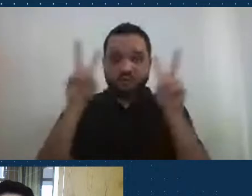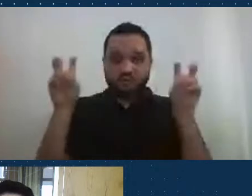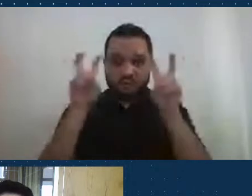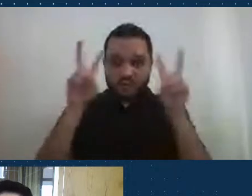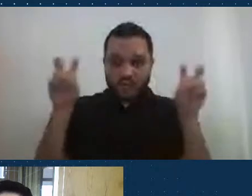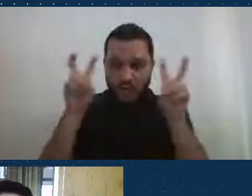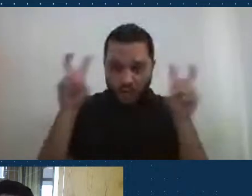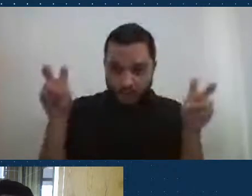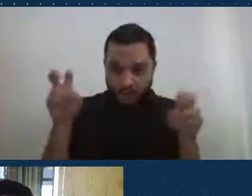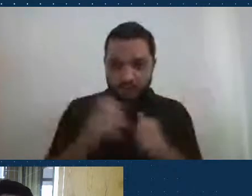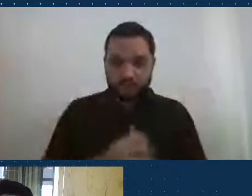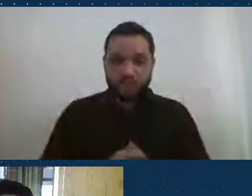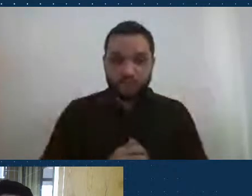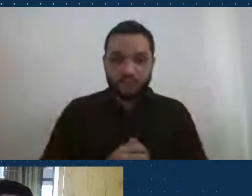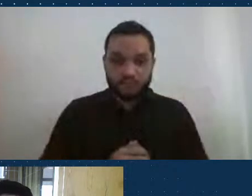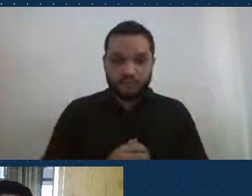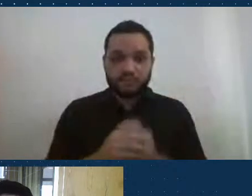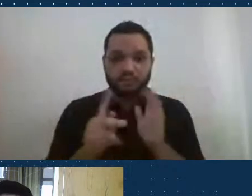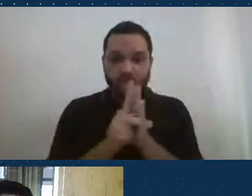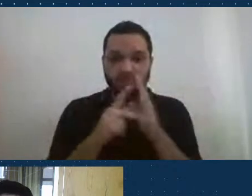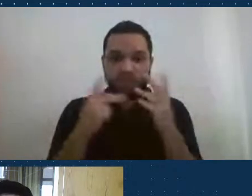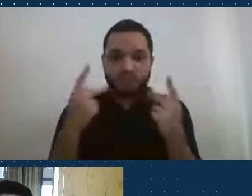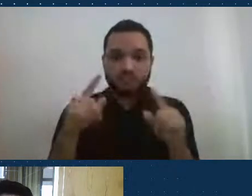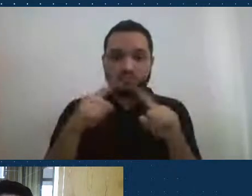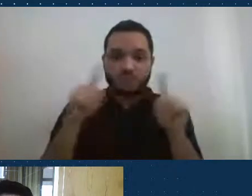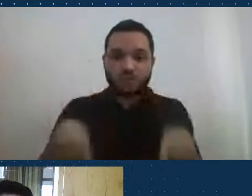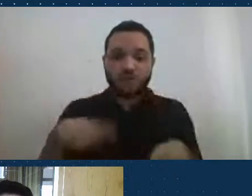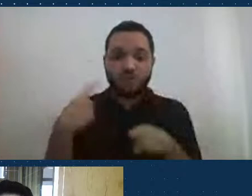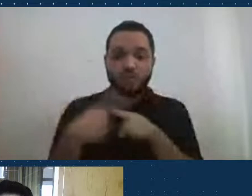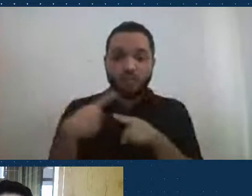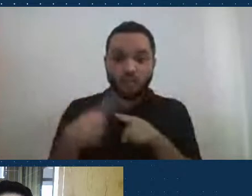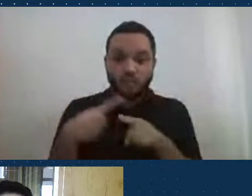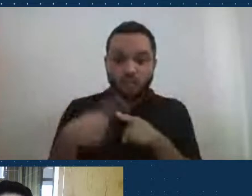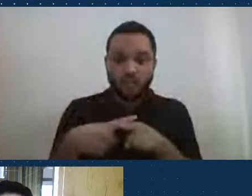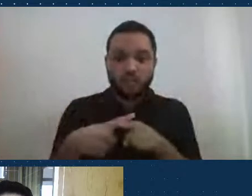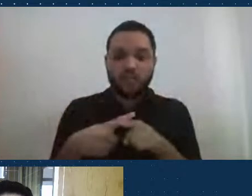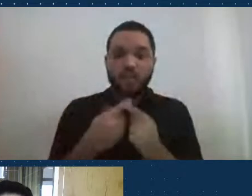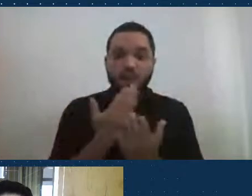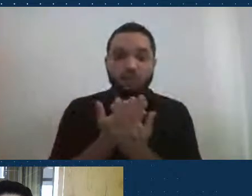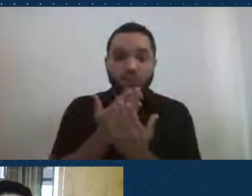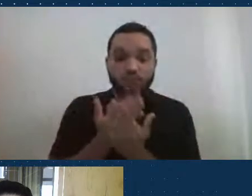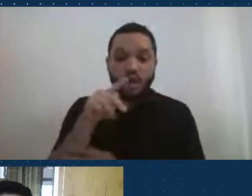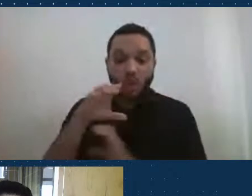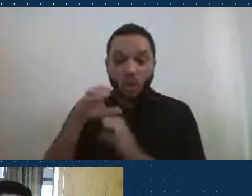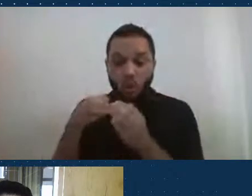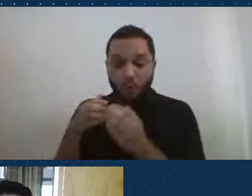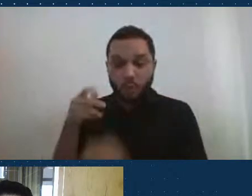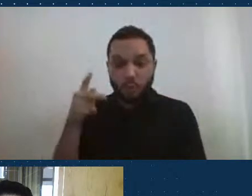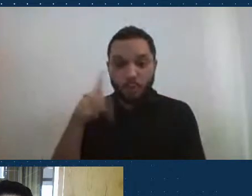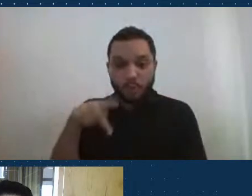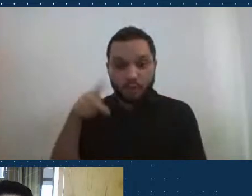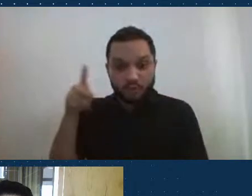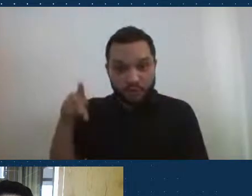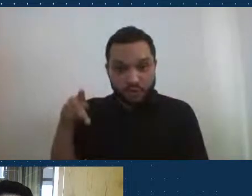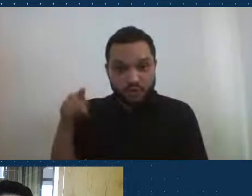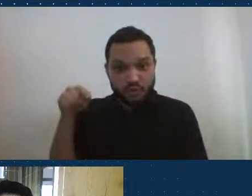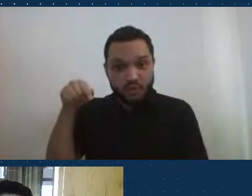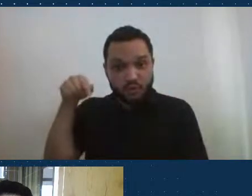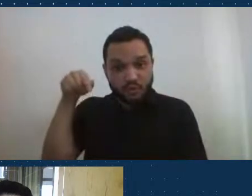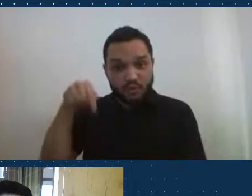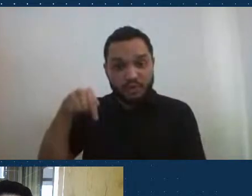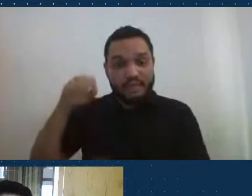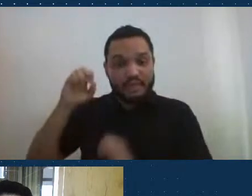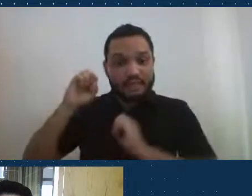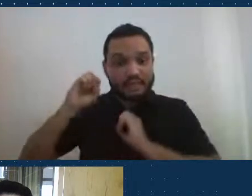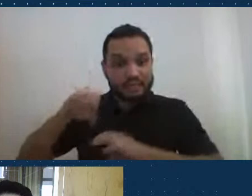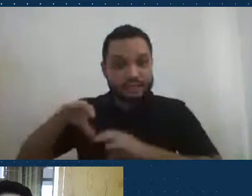do projeto, porque ele ia trabalhar exatamente com aqueles professores que ensinam essas crianças. Então, de